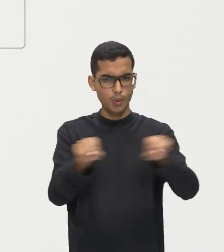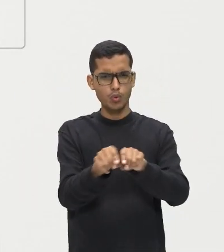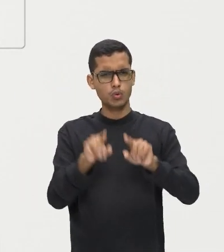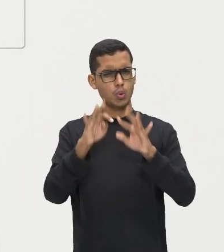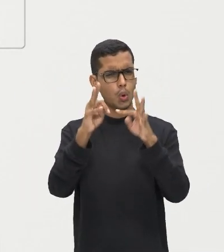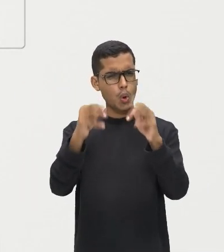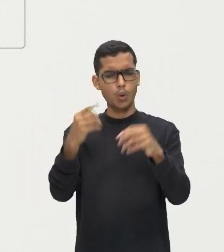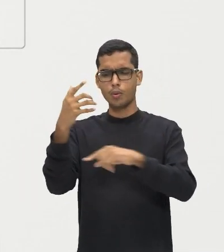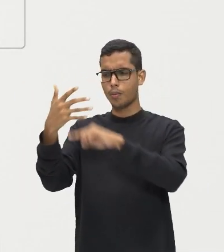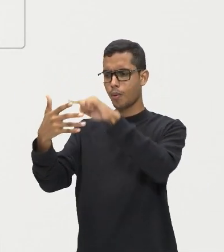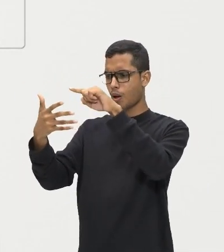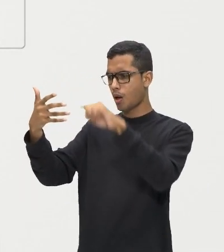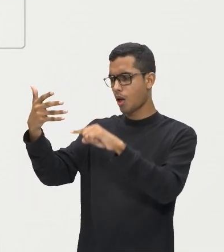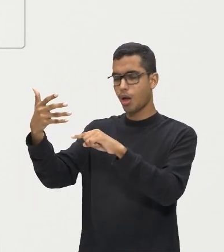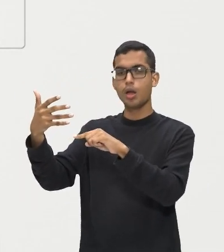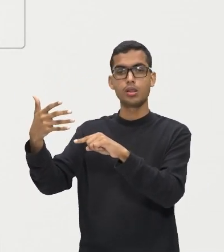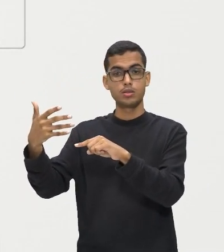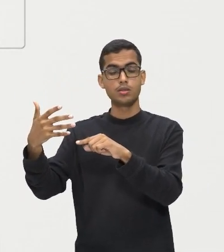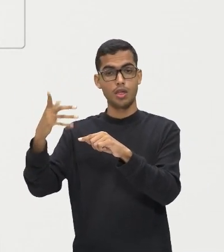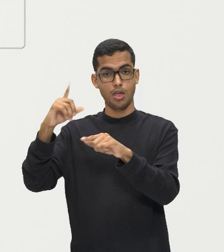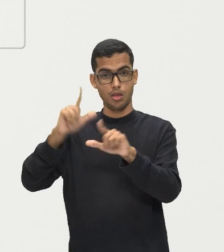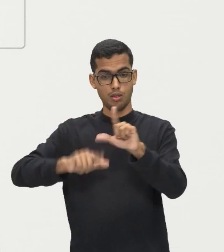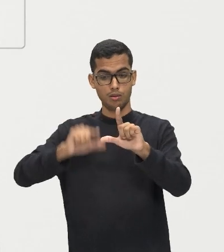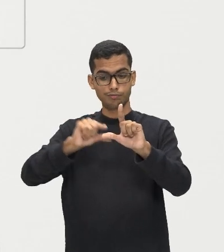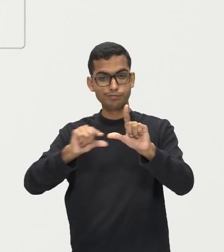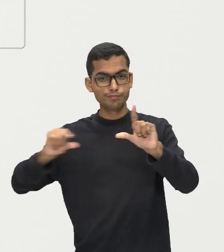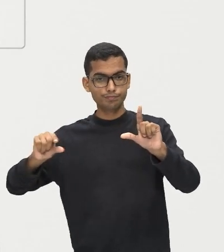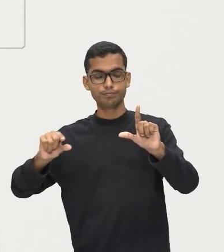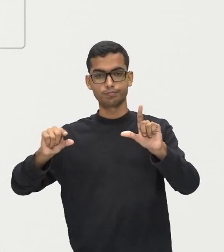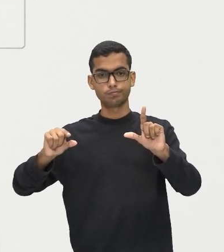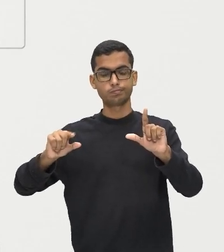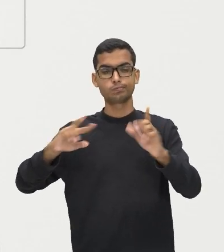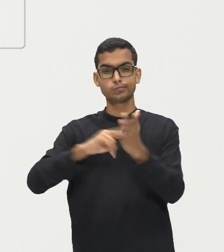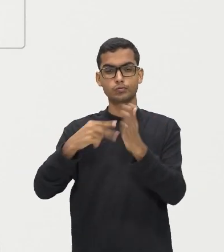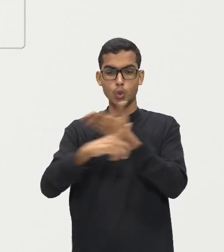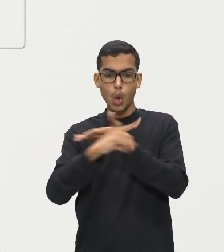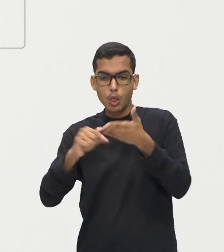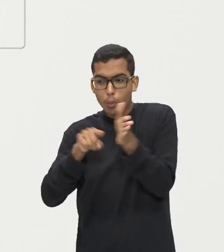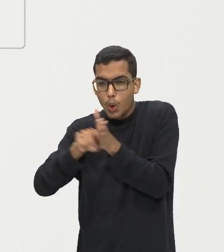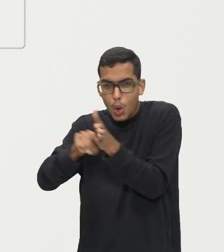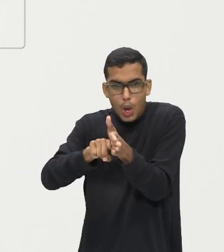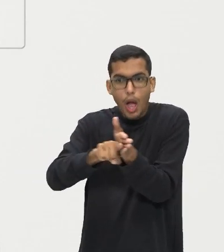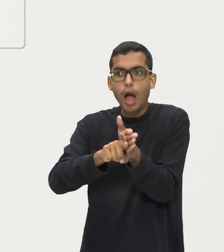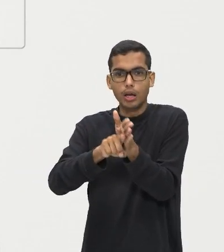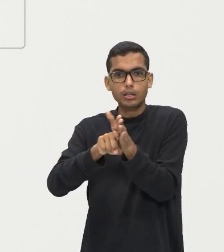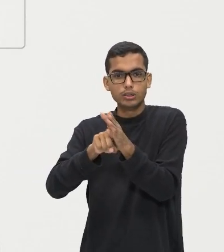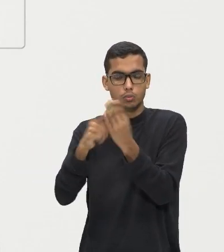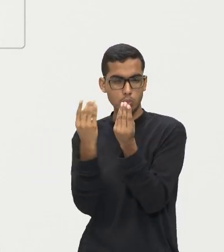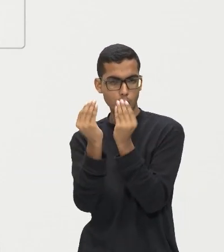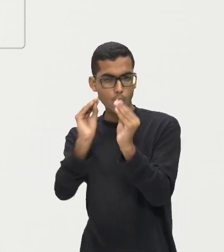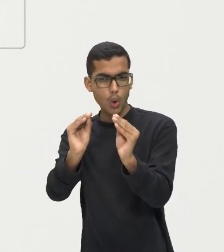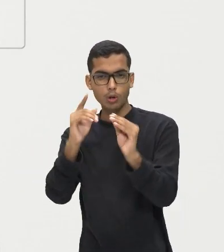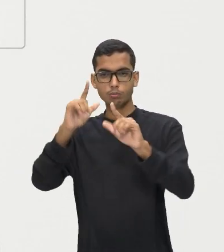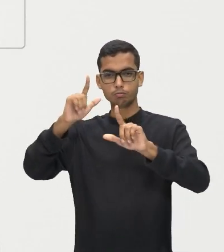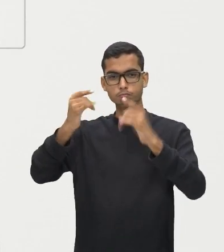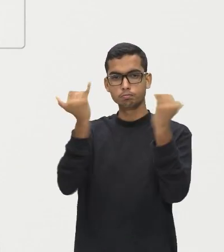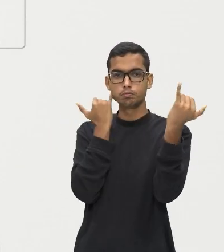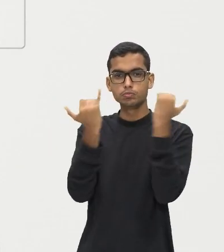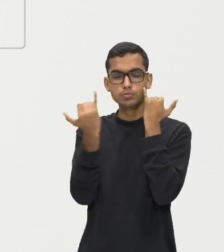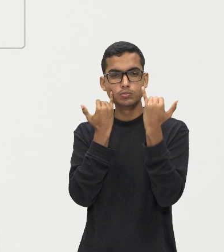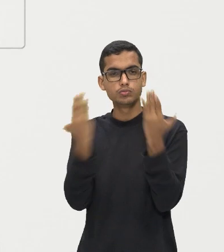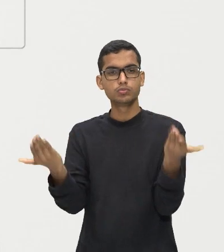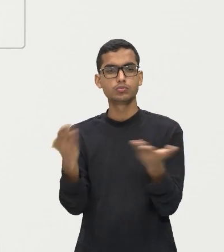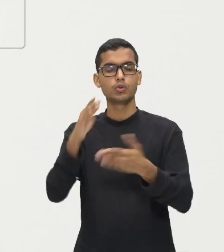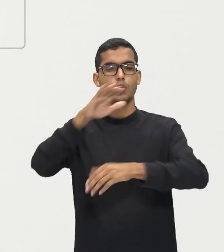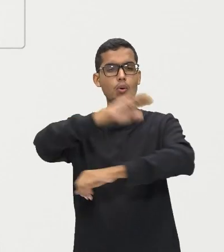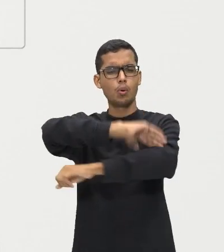esse autor buscou identificar. Então, aí ele está trazendo para a gente o título Relevo do